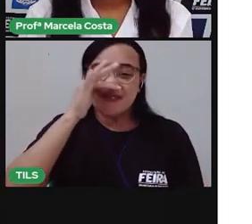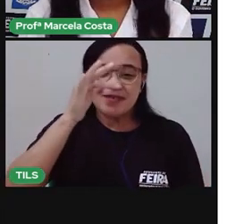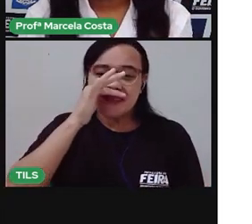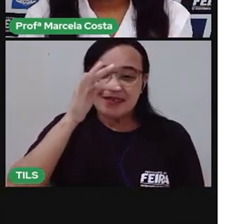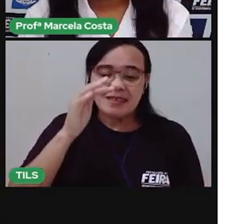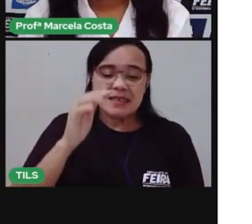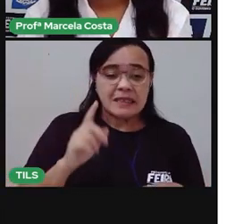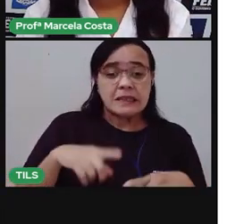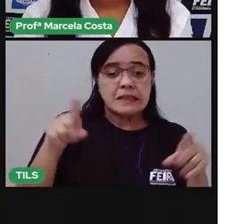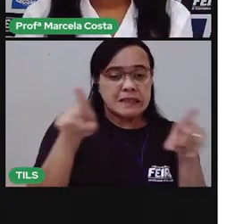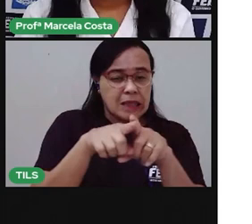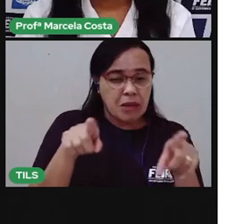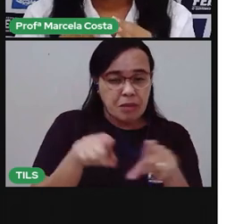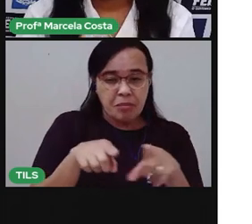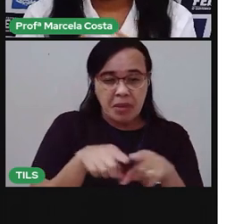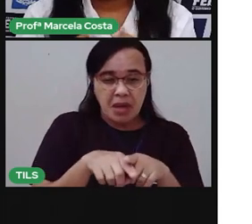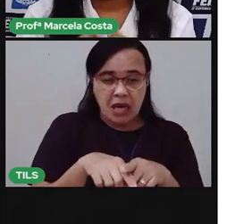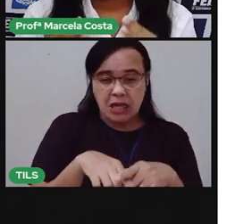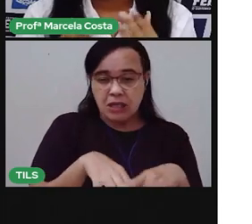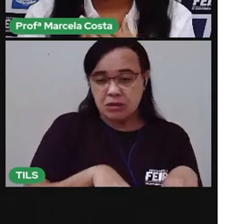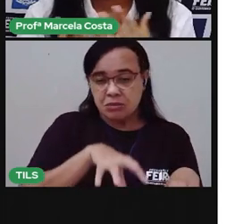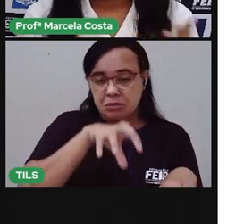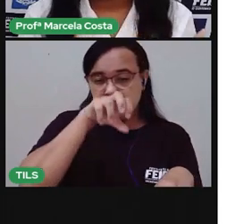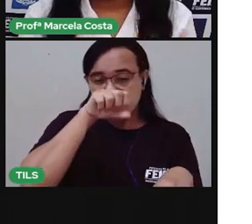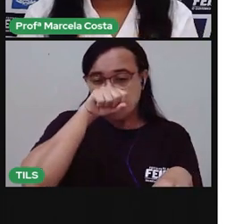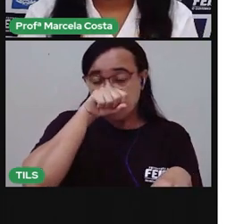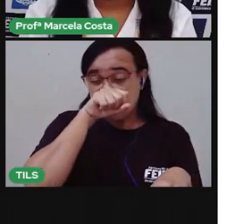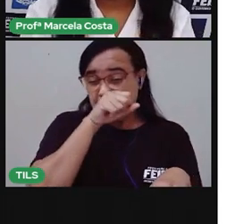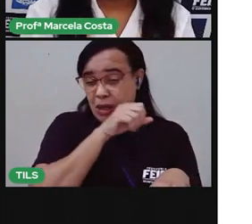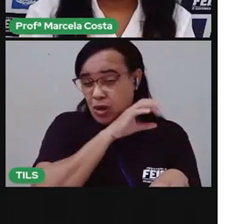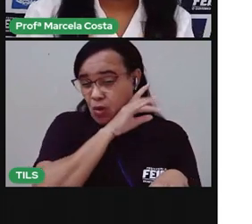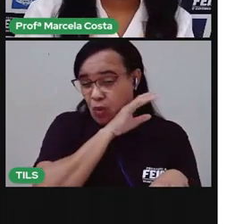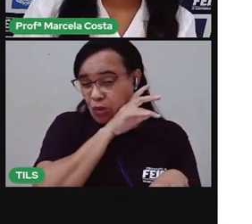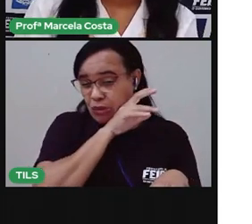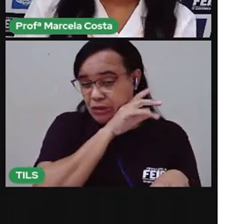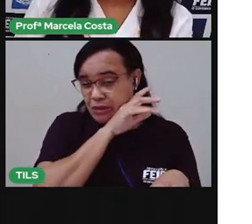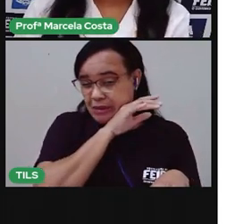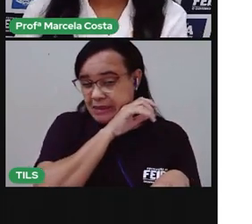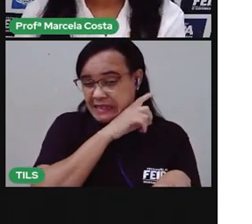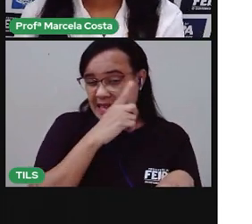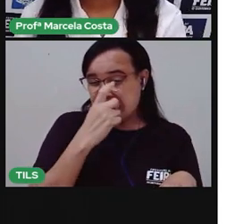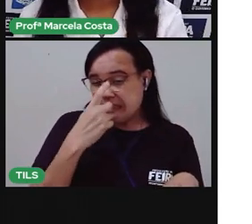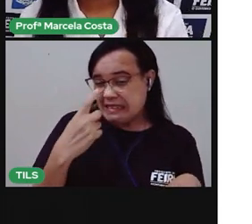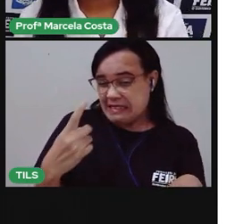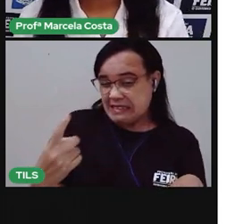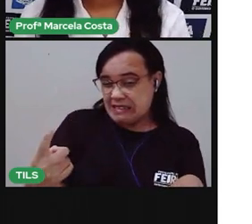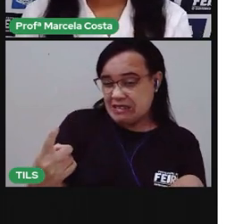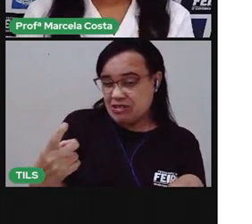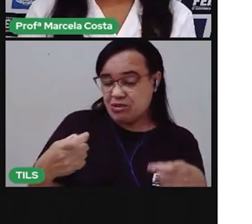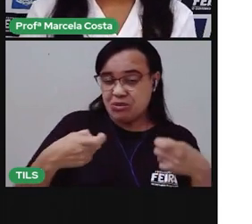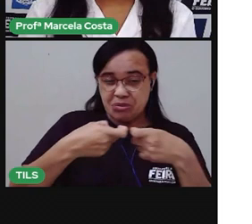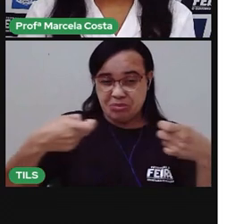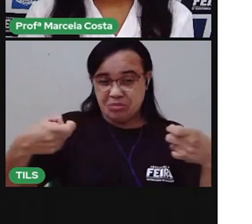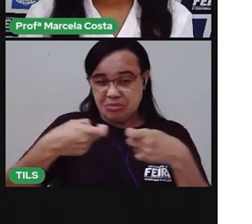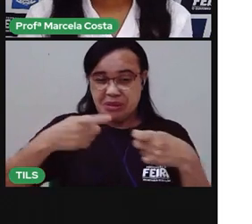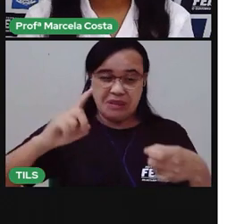E odores. Aquele fedor, né? De lixo, de meia suja.